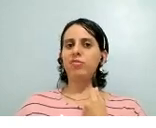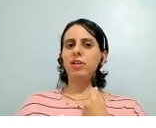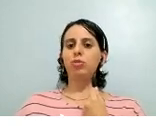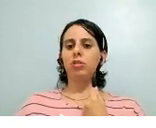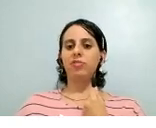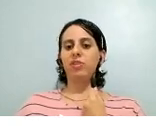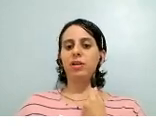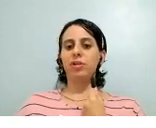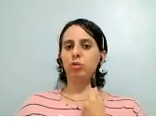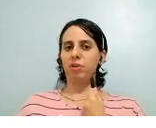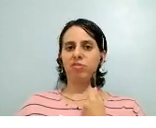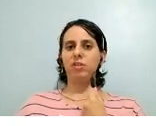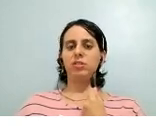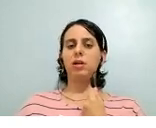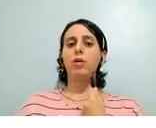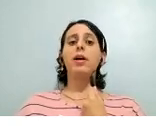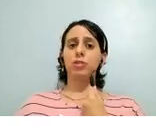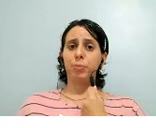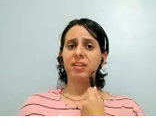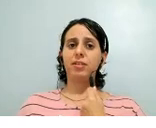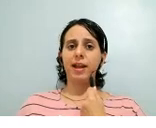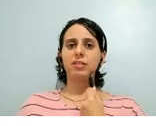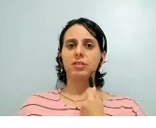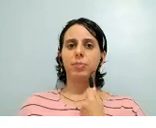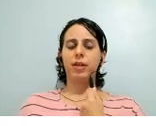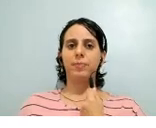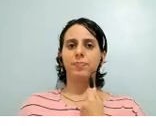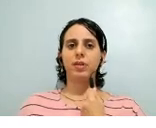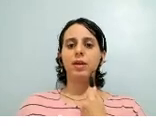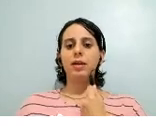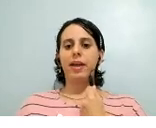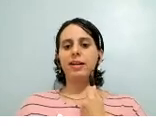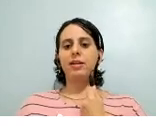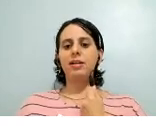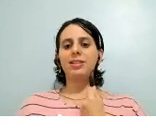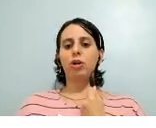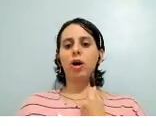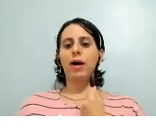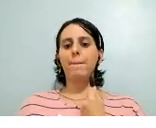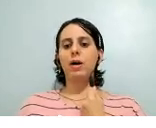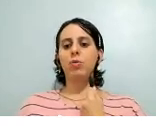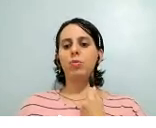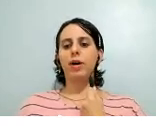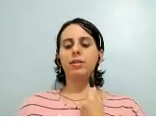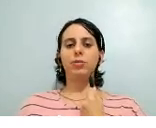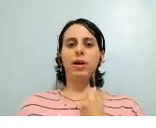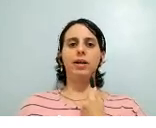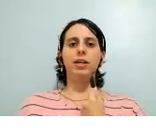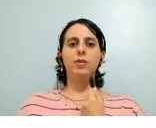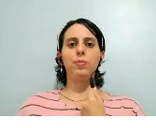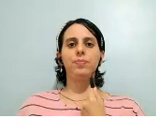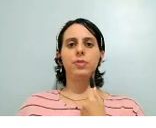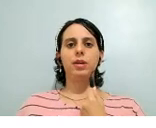são só vírus que ficam na superfície, não. As bactérias também. E aí a criança coloca a mão aqui